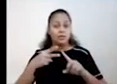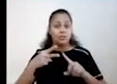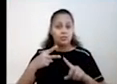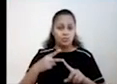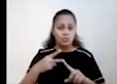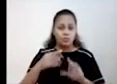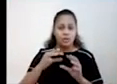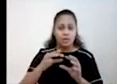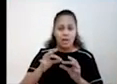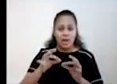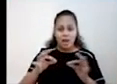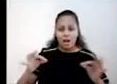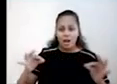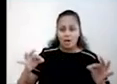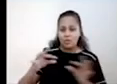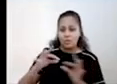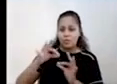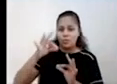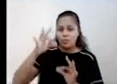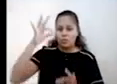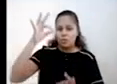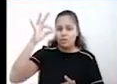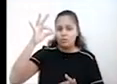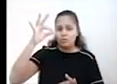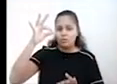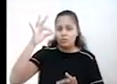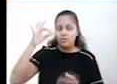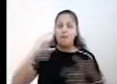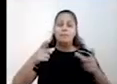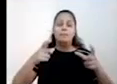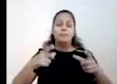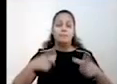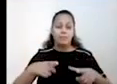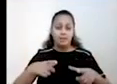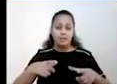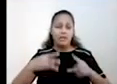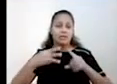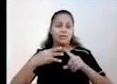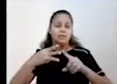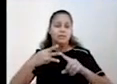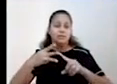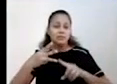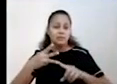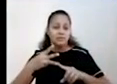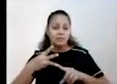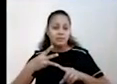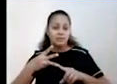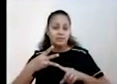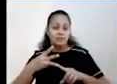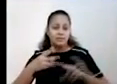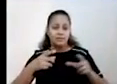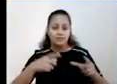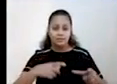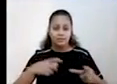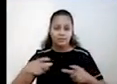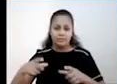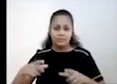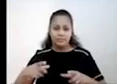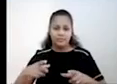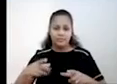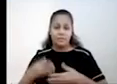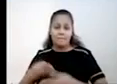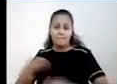duas dimensões, largura e altura, para espaços tridimensionais, para que houvesse uma interação